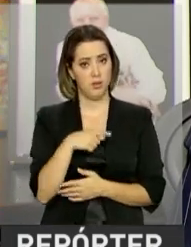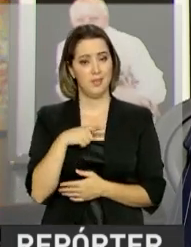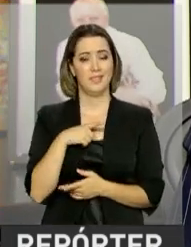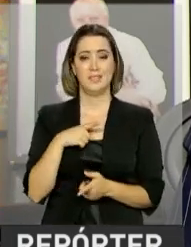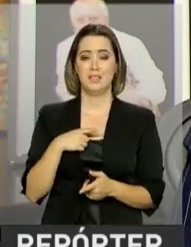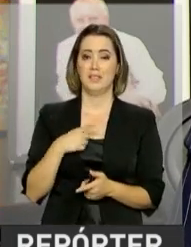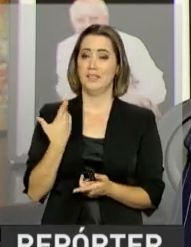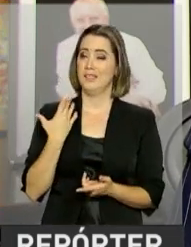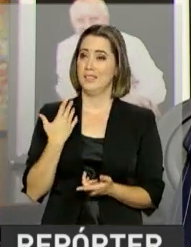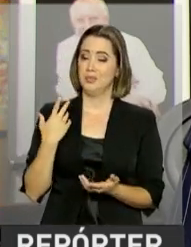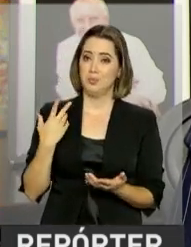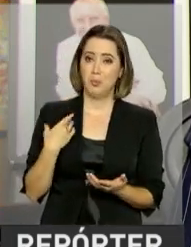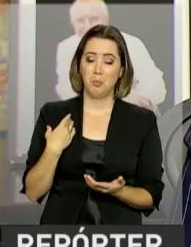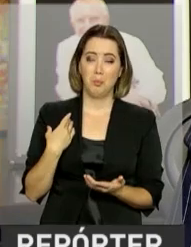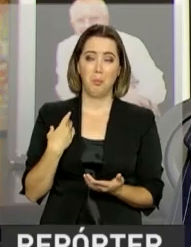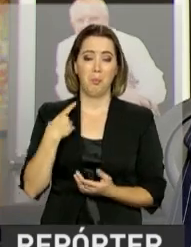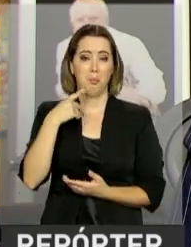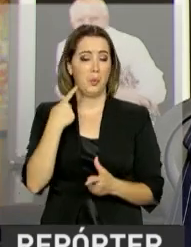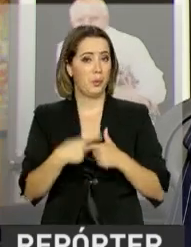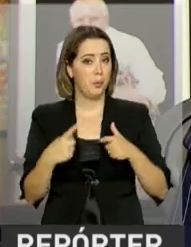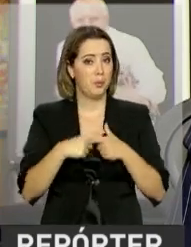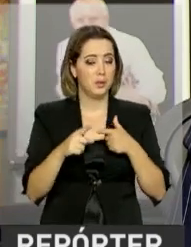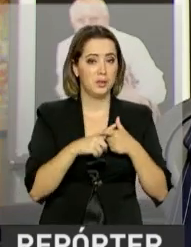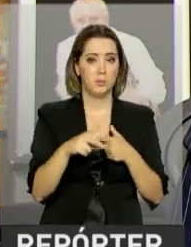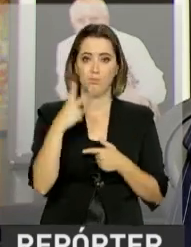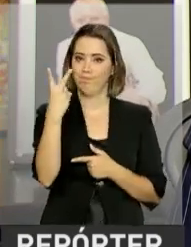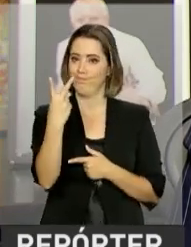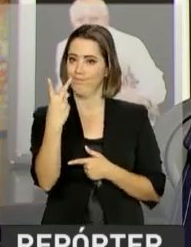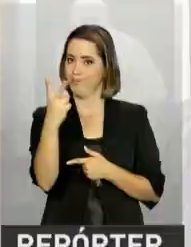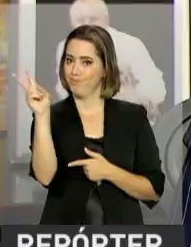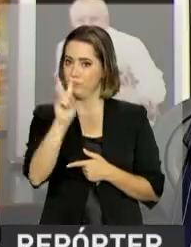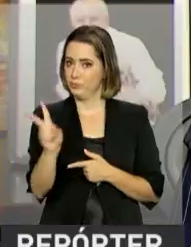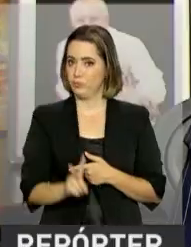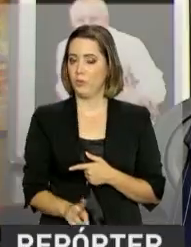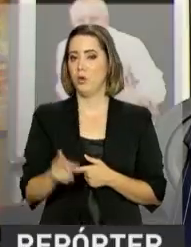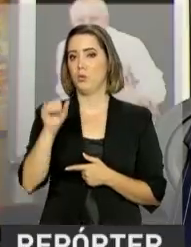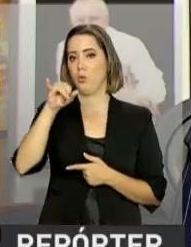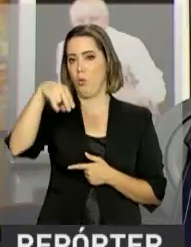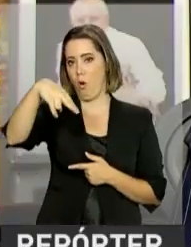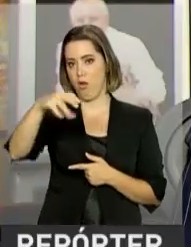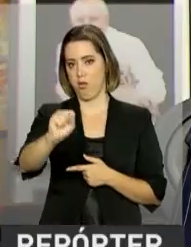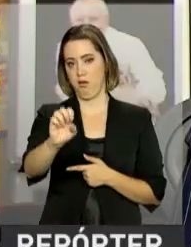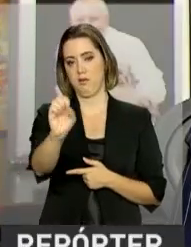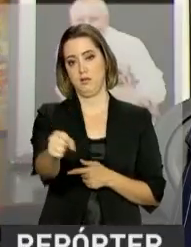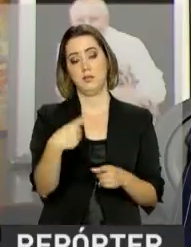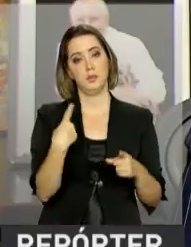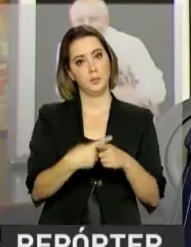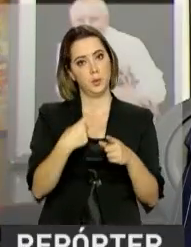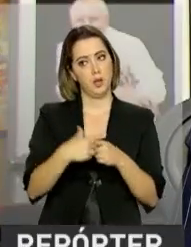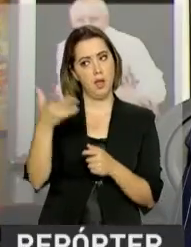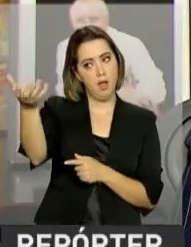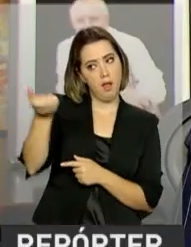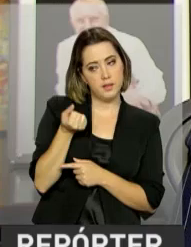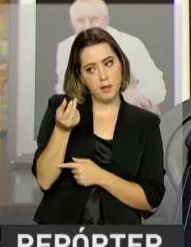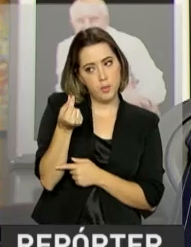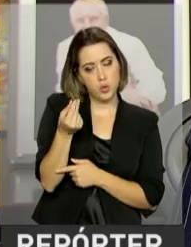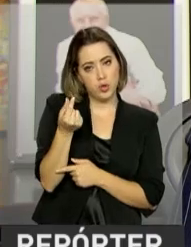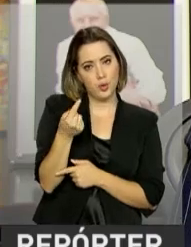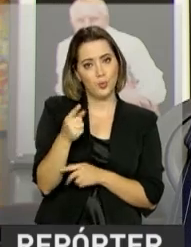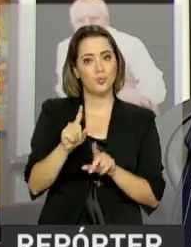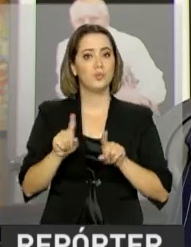lesa duplamente o fundo de previdência. Lesa duplamente porque recebe